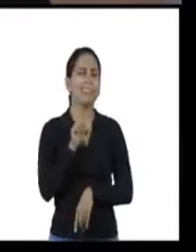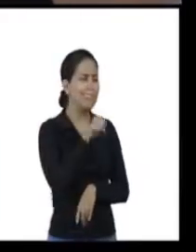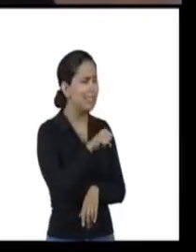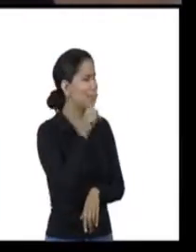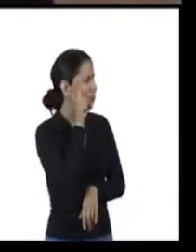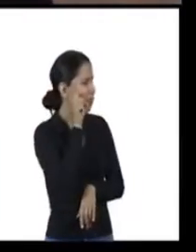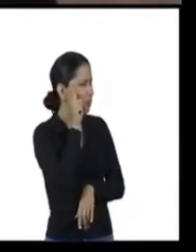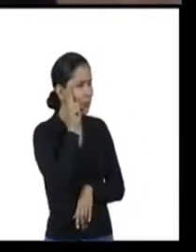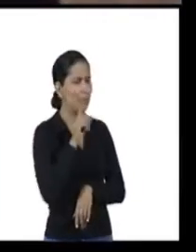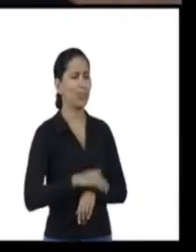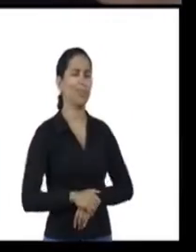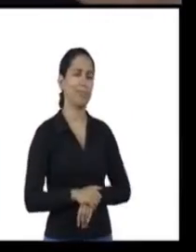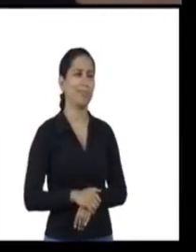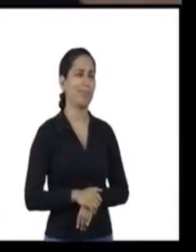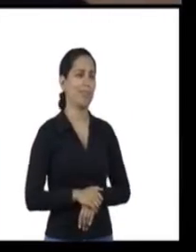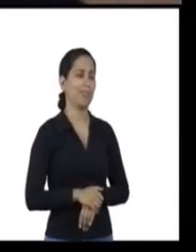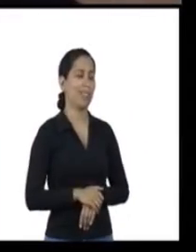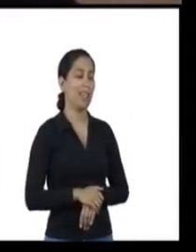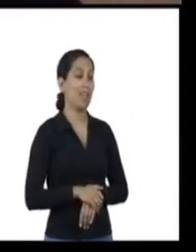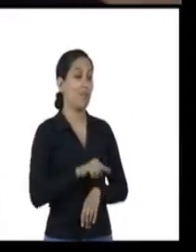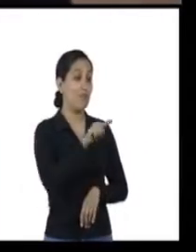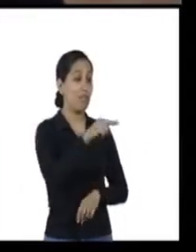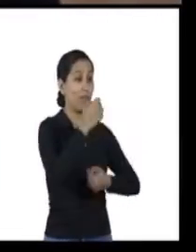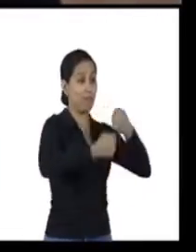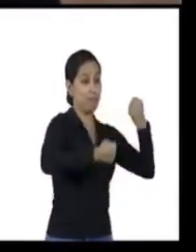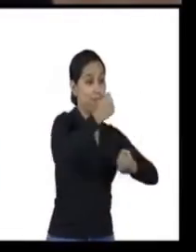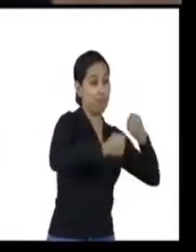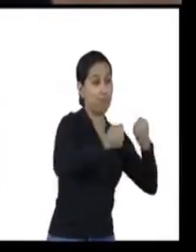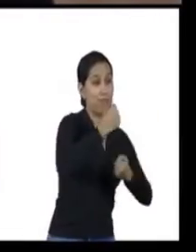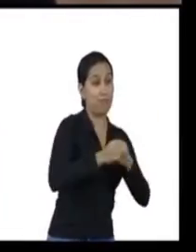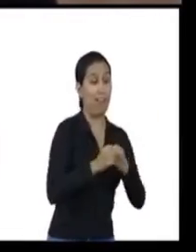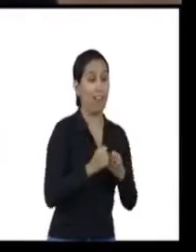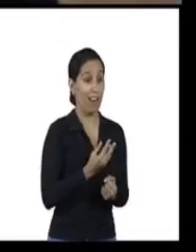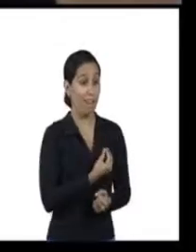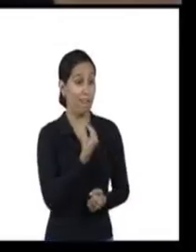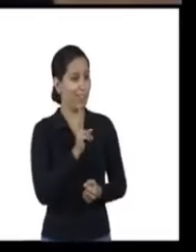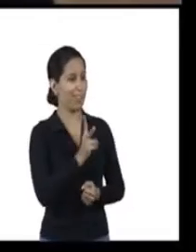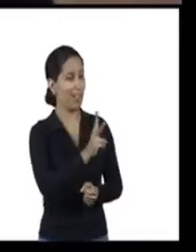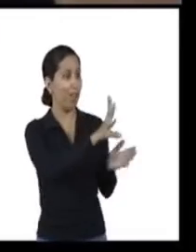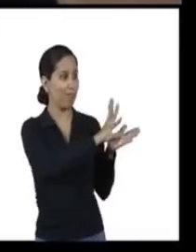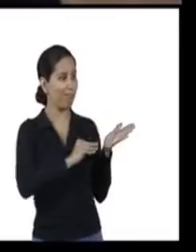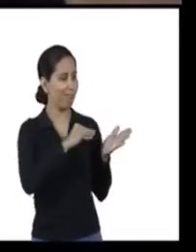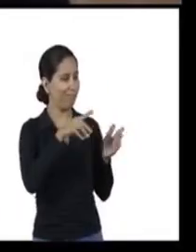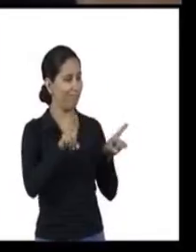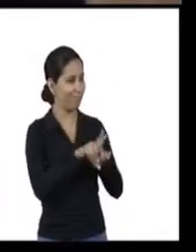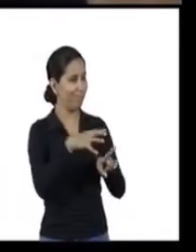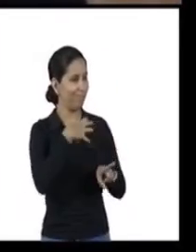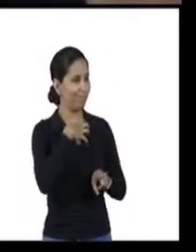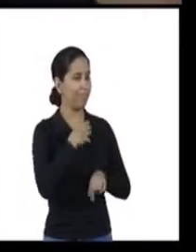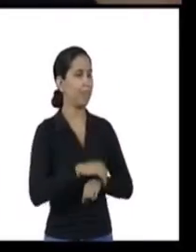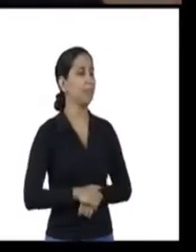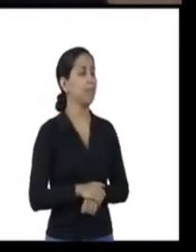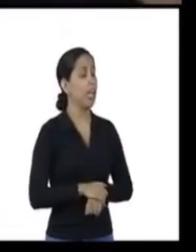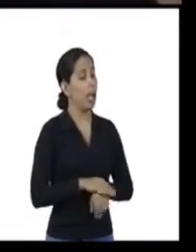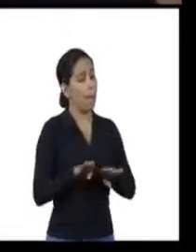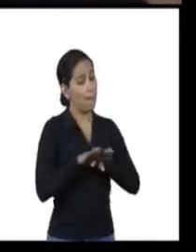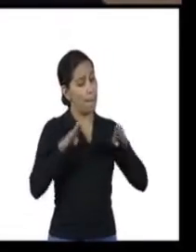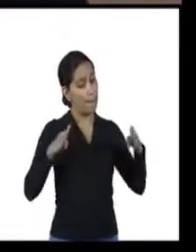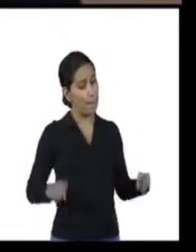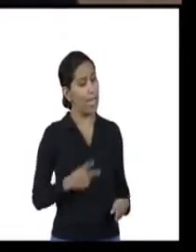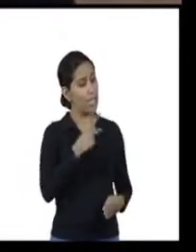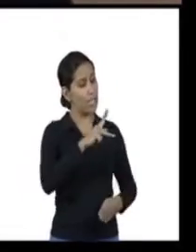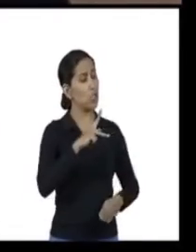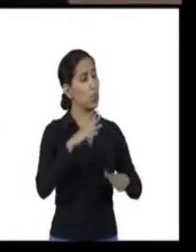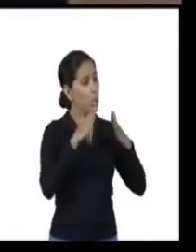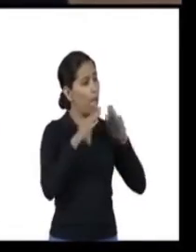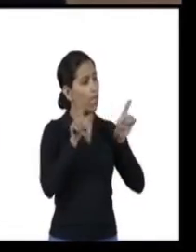é a forma que você tem que conduzir o seu veículo de passeio. Sem sombra de dúvida. E é a forma que você tem que estar na mesa da sua casa executando